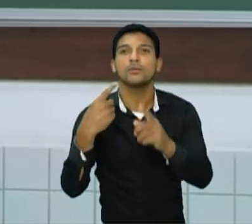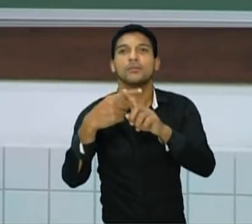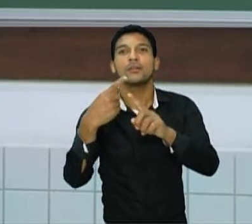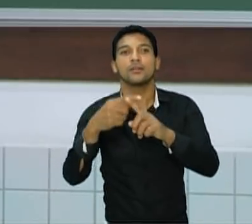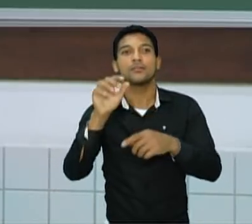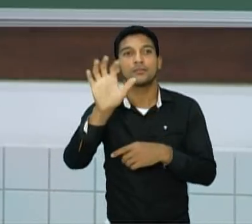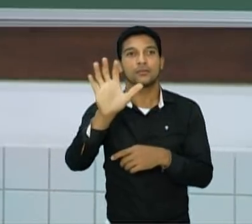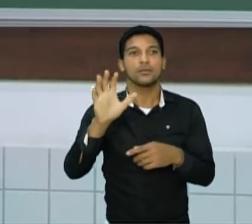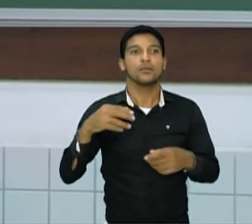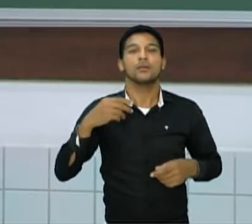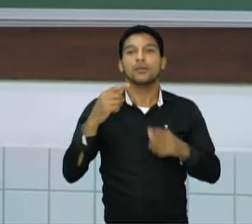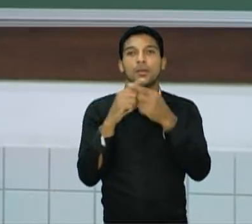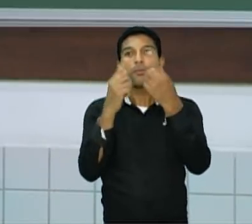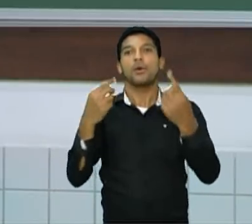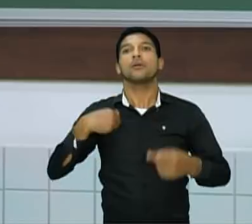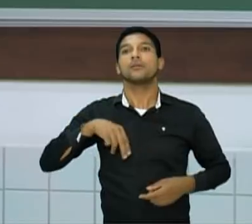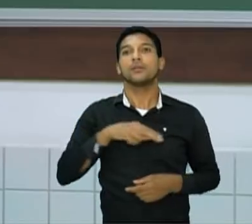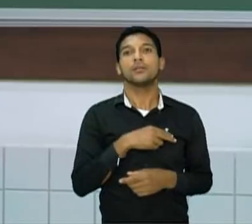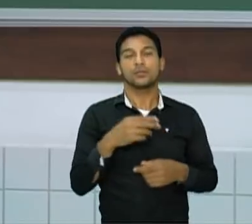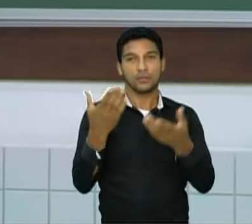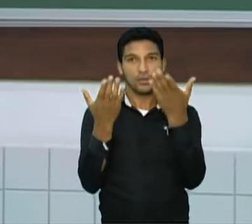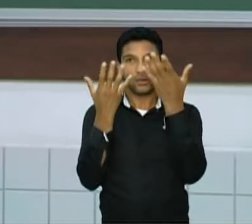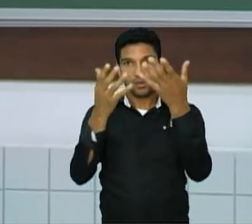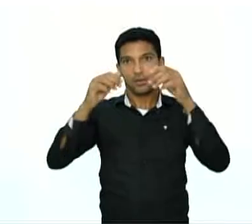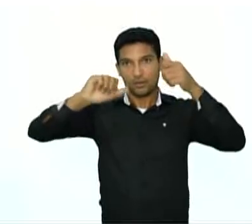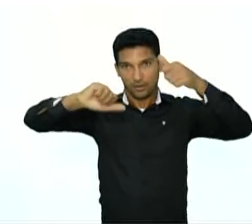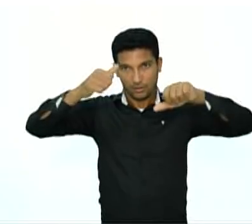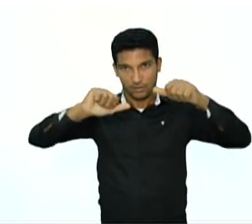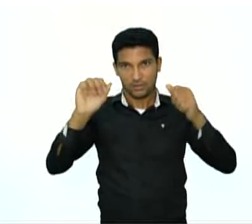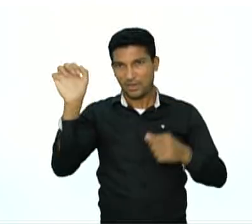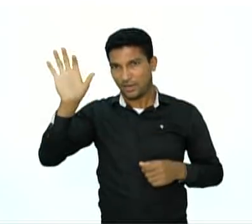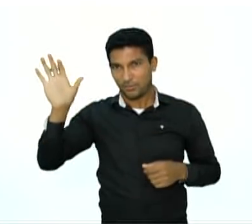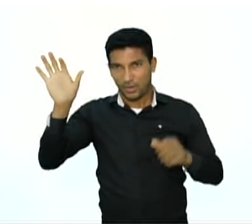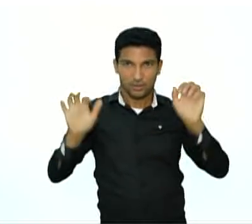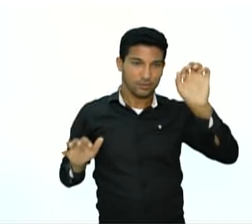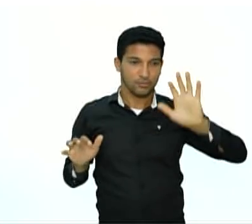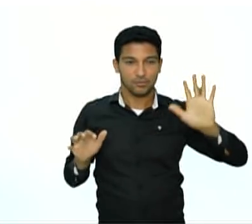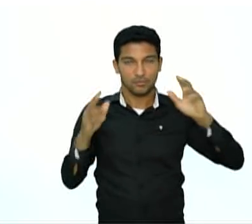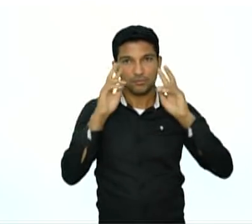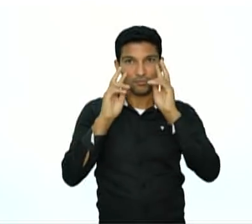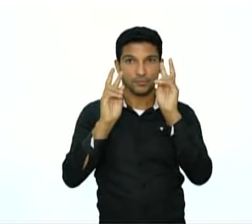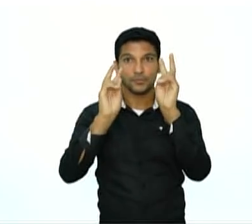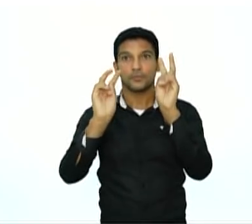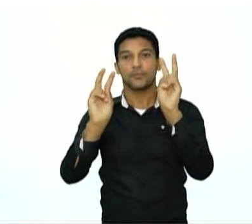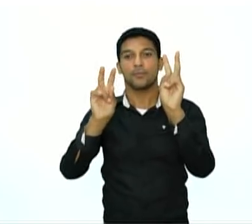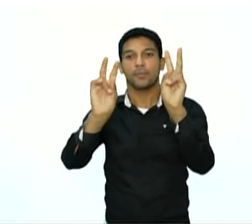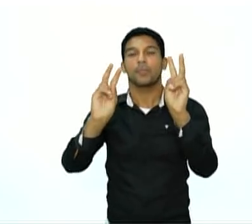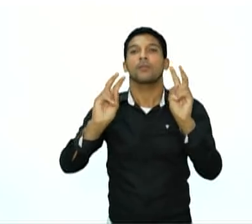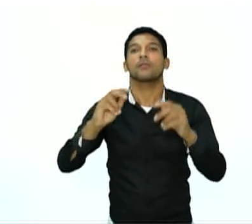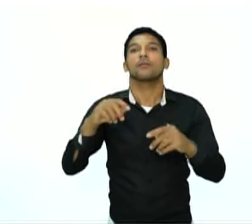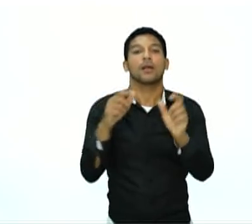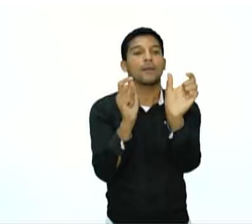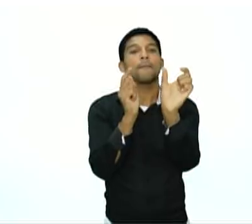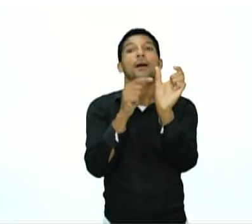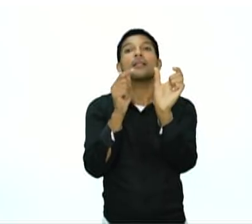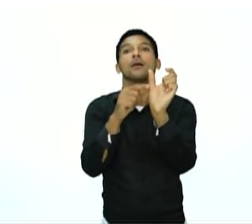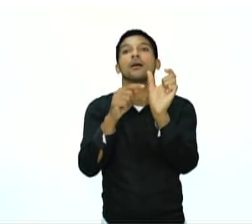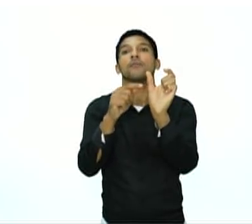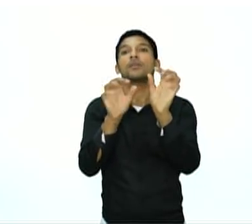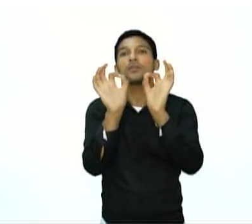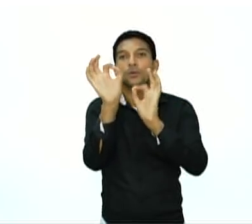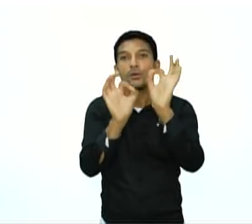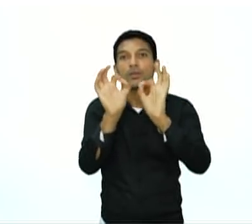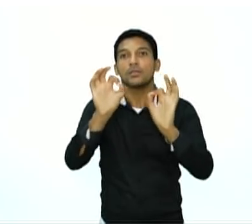que nós queremos ao analisar essas imagens? As palavras que regulam a